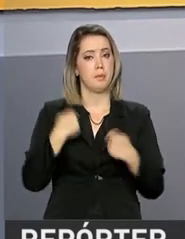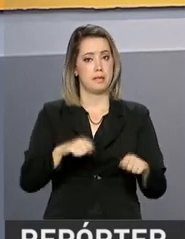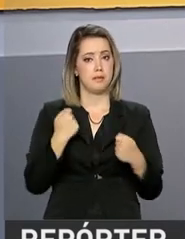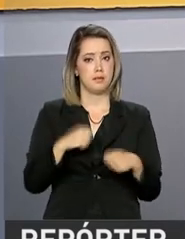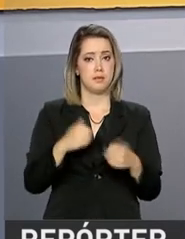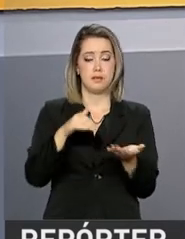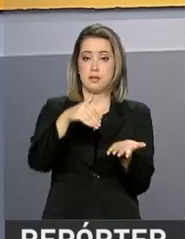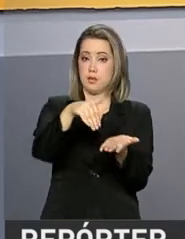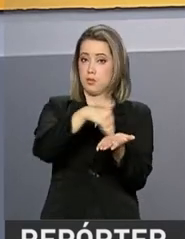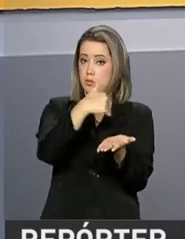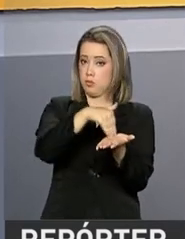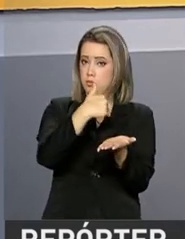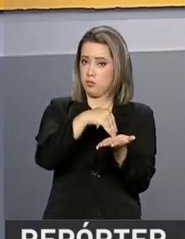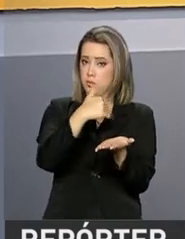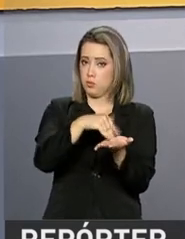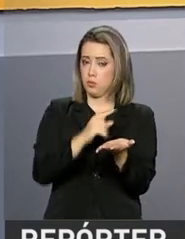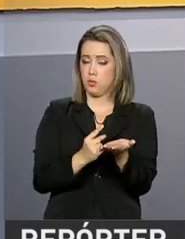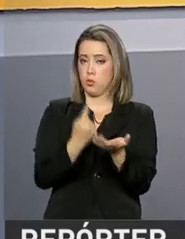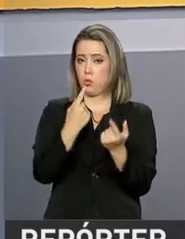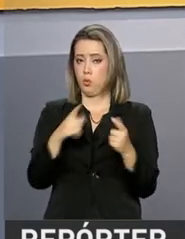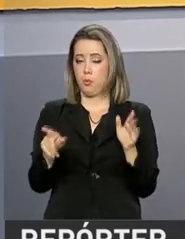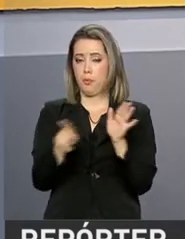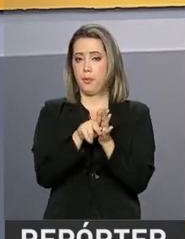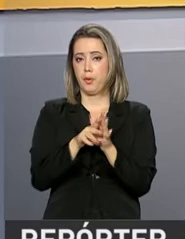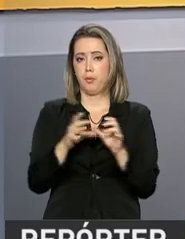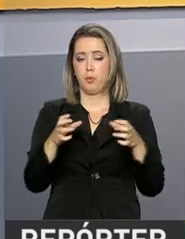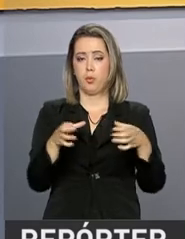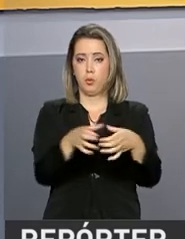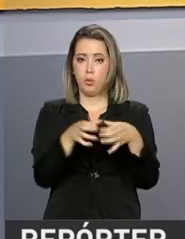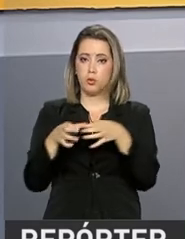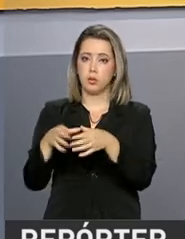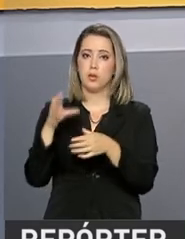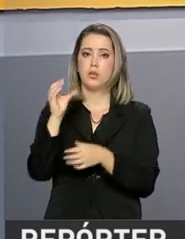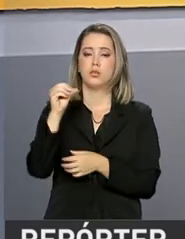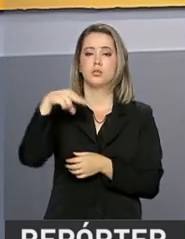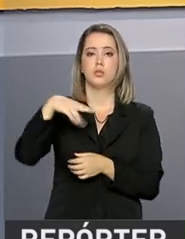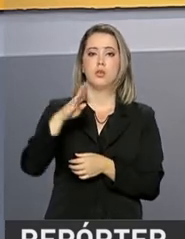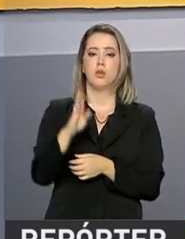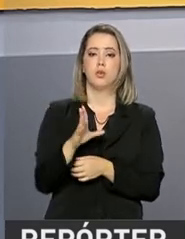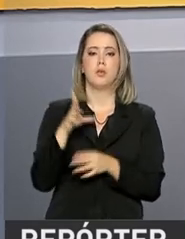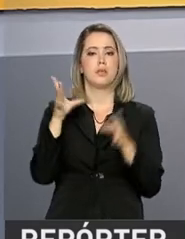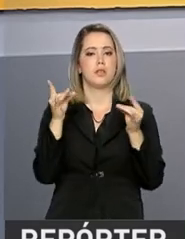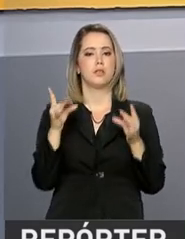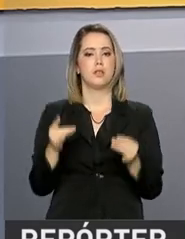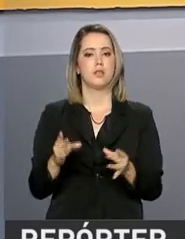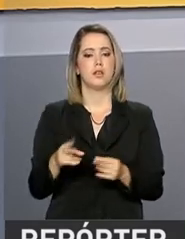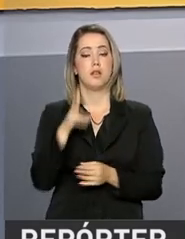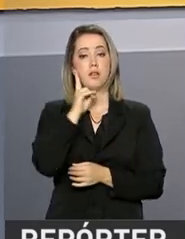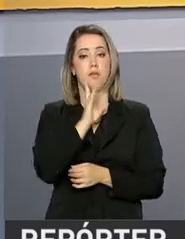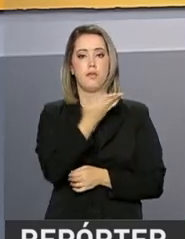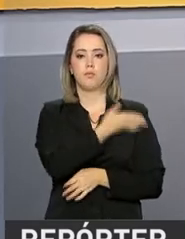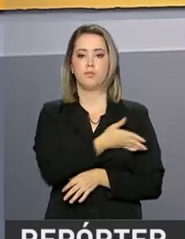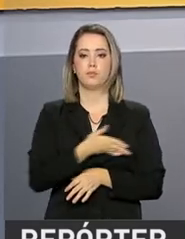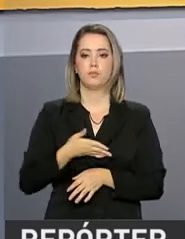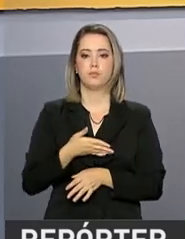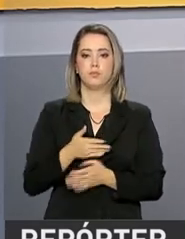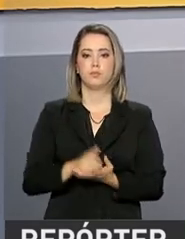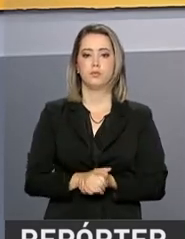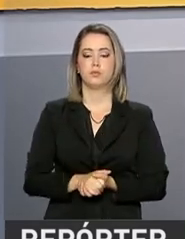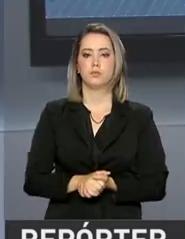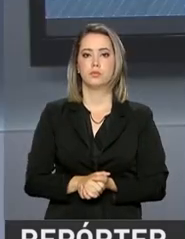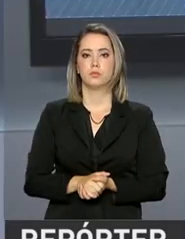interessado deve fazer o cadastro em uma das unidades operacionais da conab para todos os detalhes é só acessar o site da